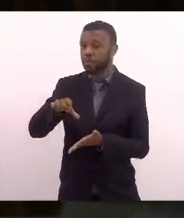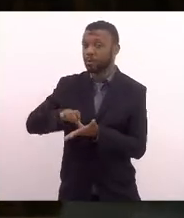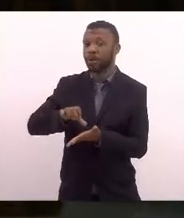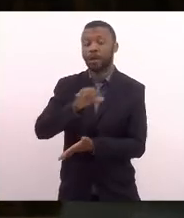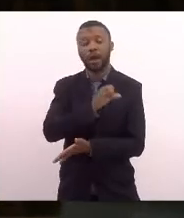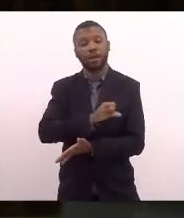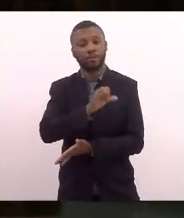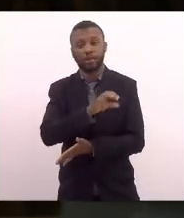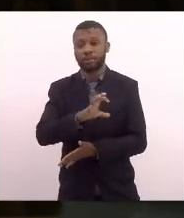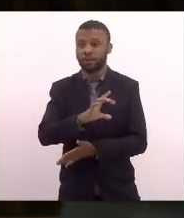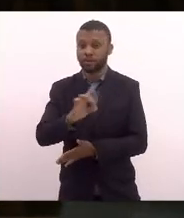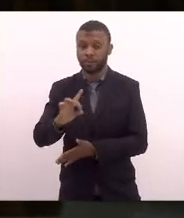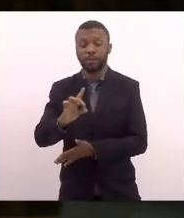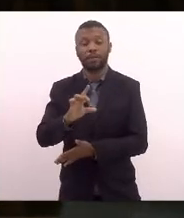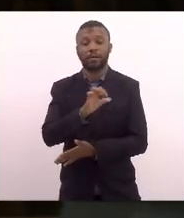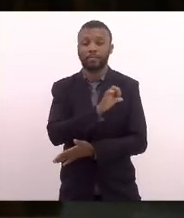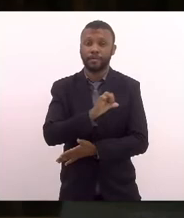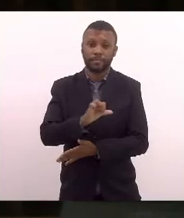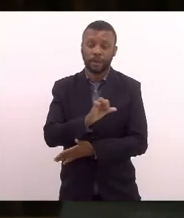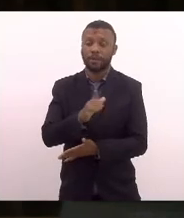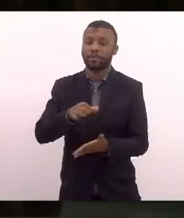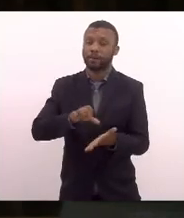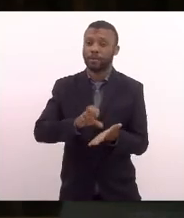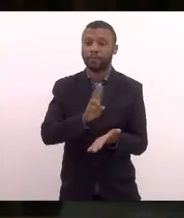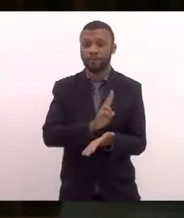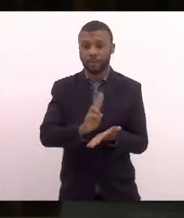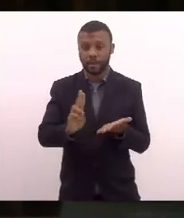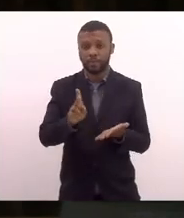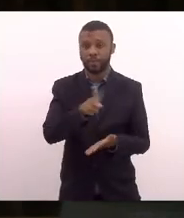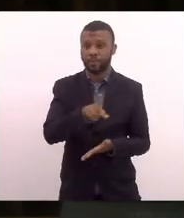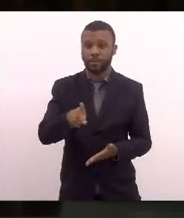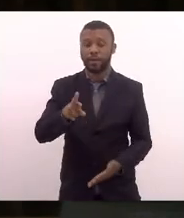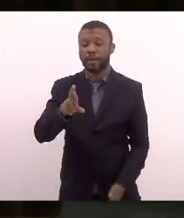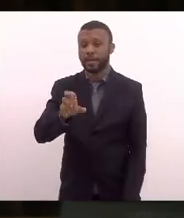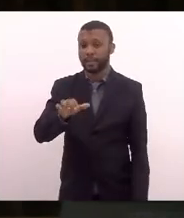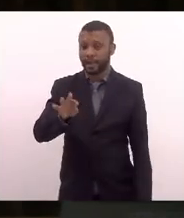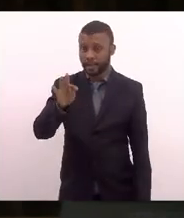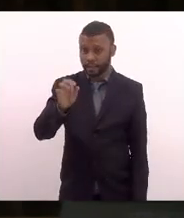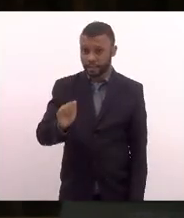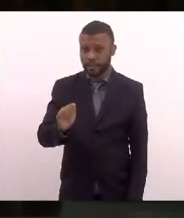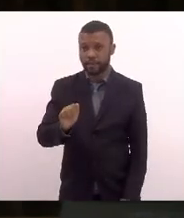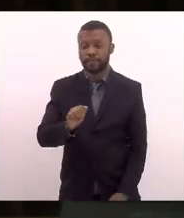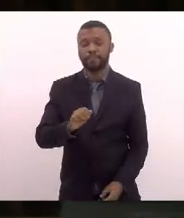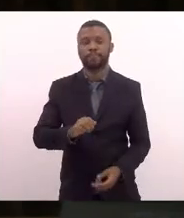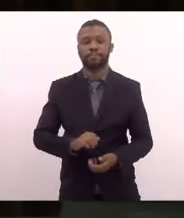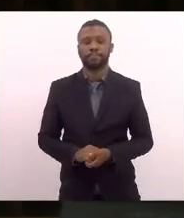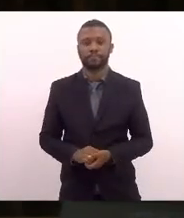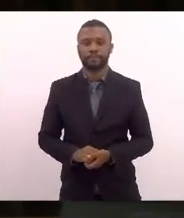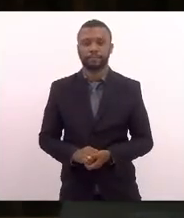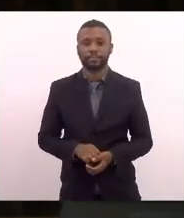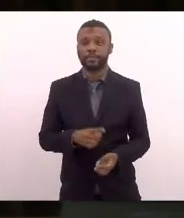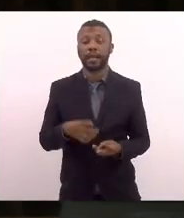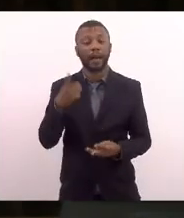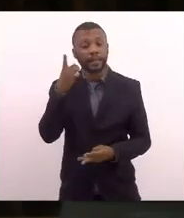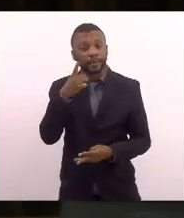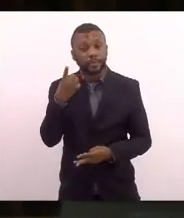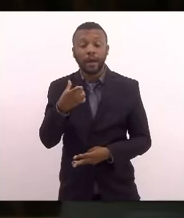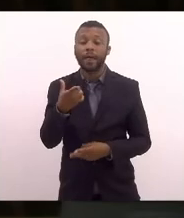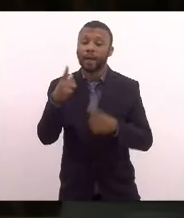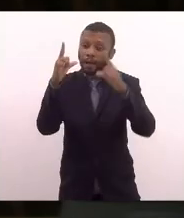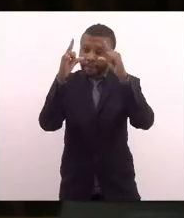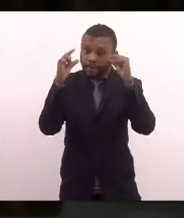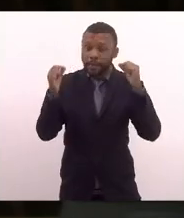de enfermagem do Centro Universitário São José, professora Renata da Silva Hausermann, e a deputada